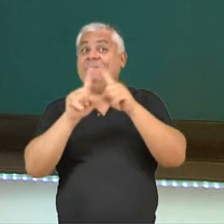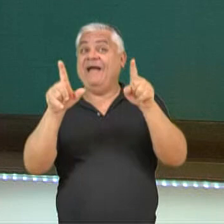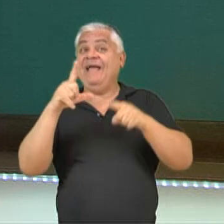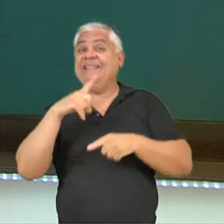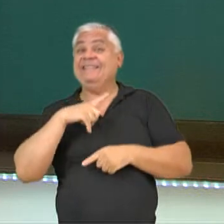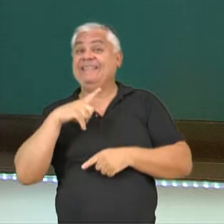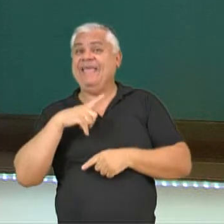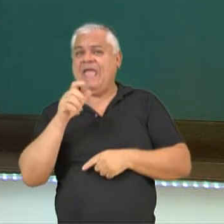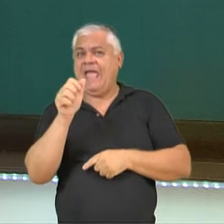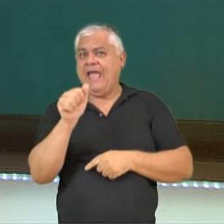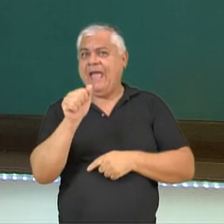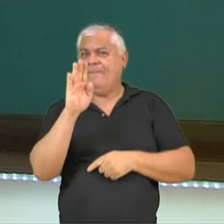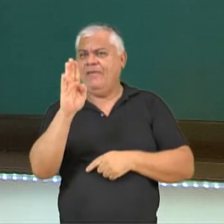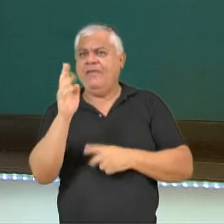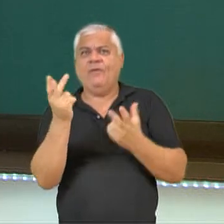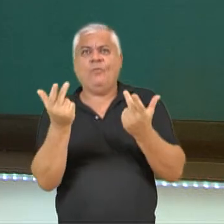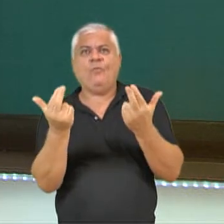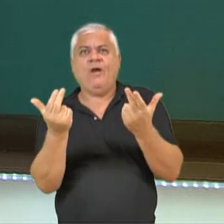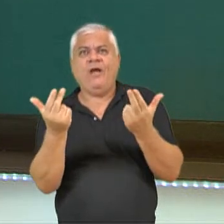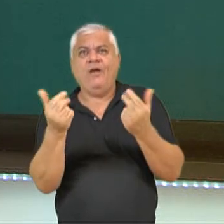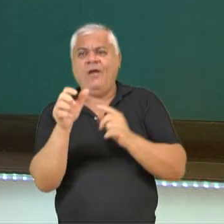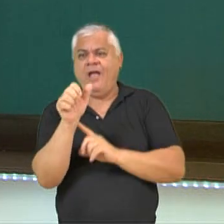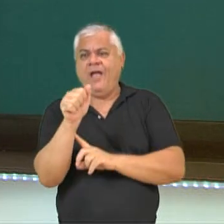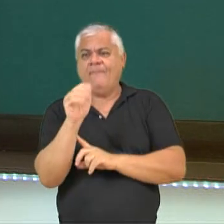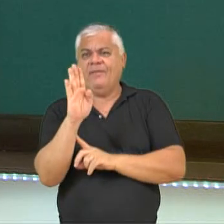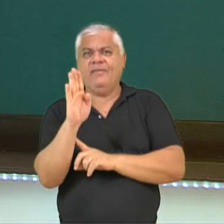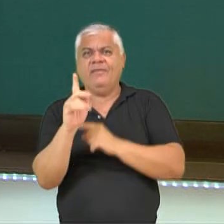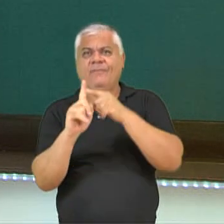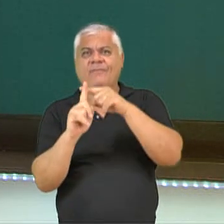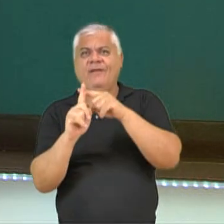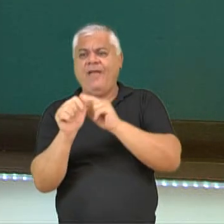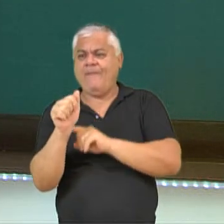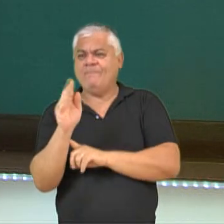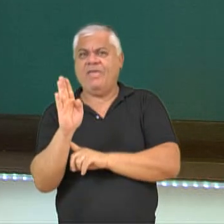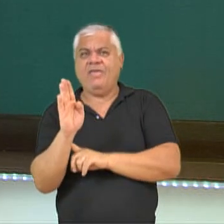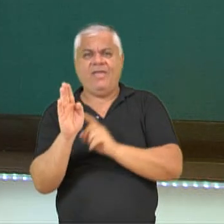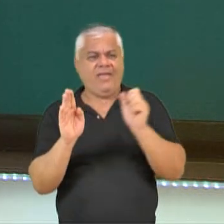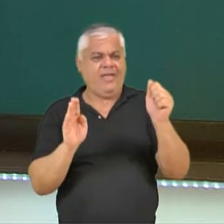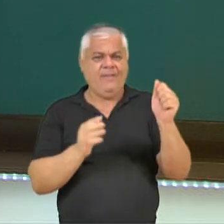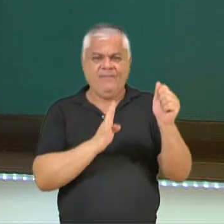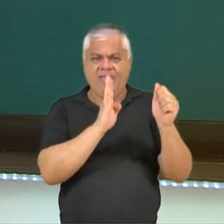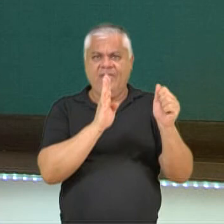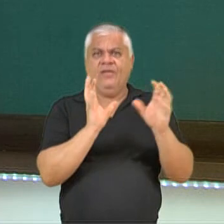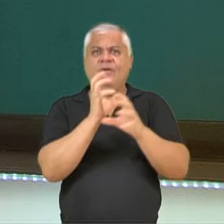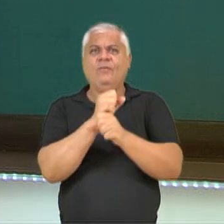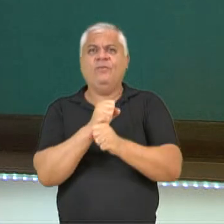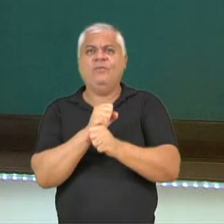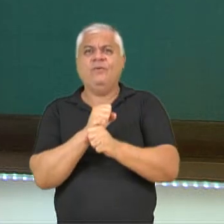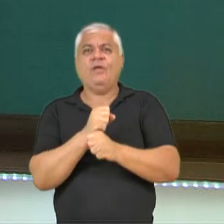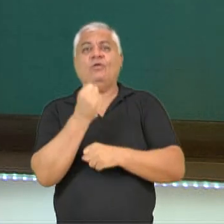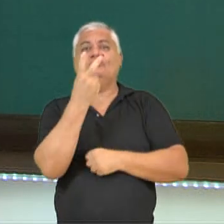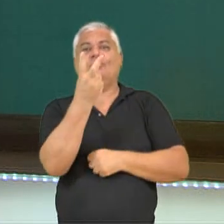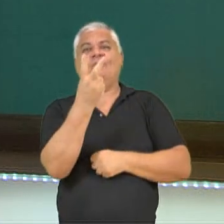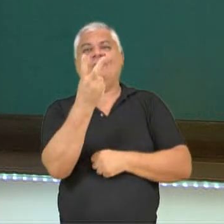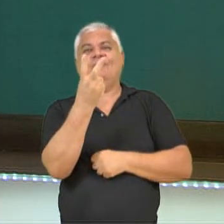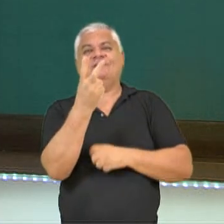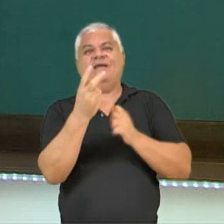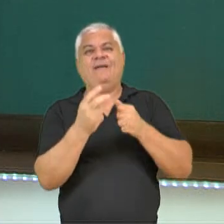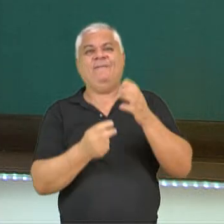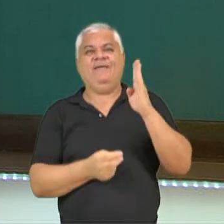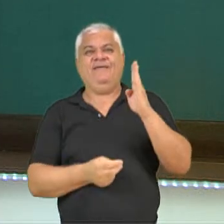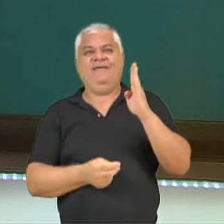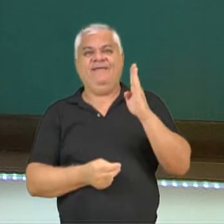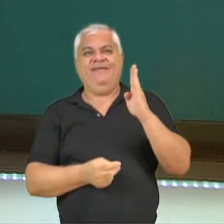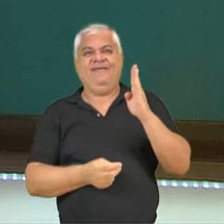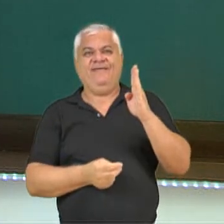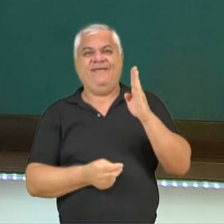expressões aqui que são iguaizinhas. 1AB mais 1AB. Juntando as duas, eu tenho 2AB. Então, ó,